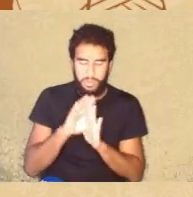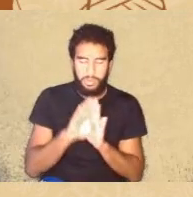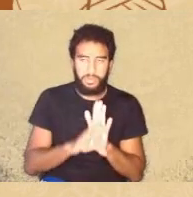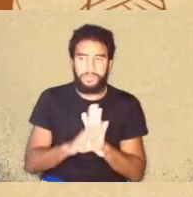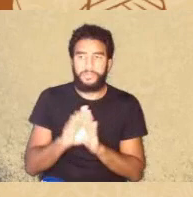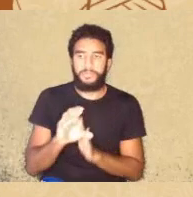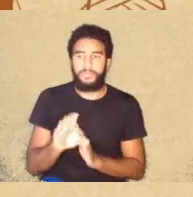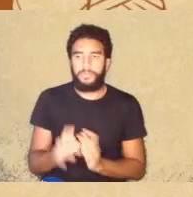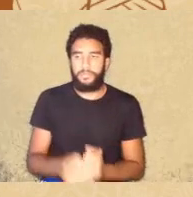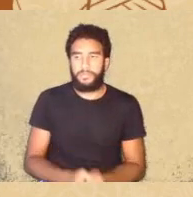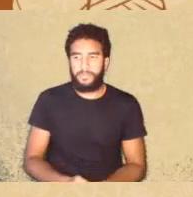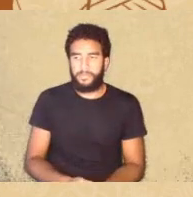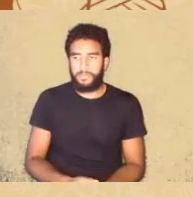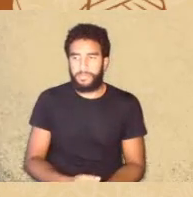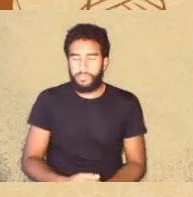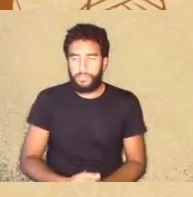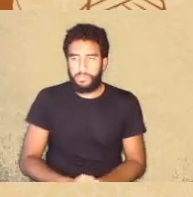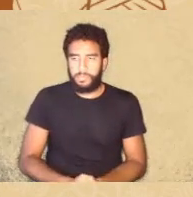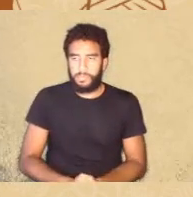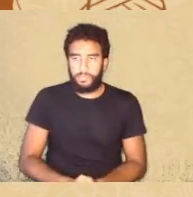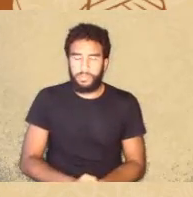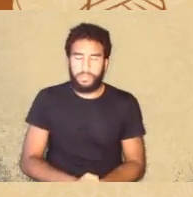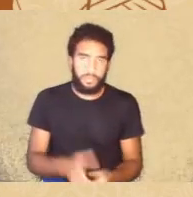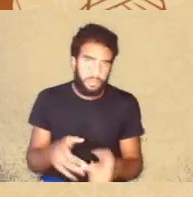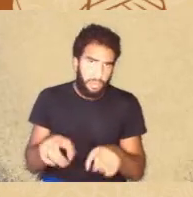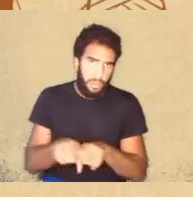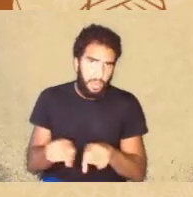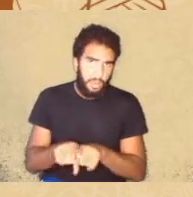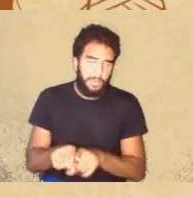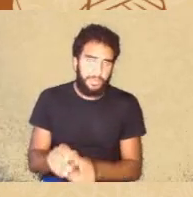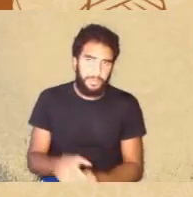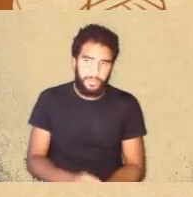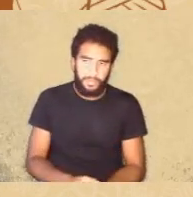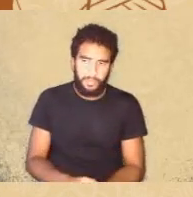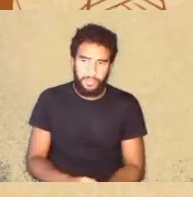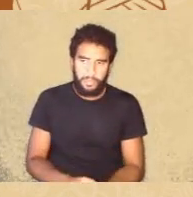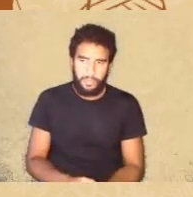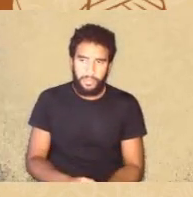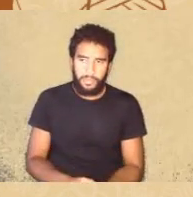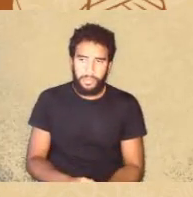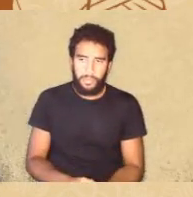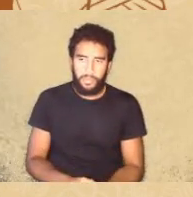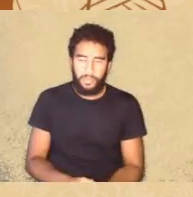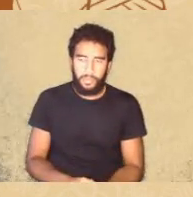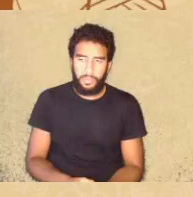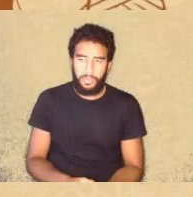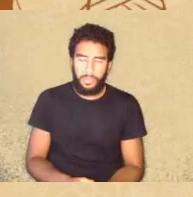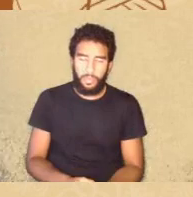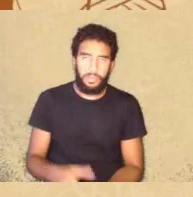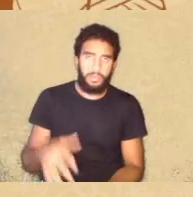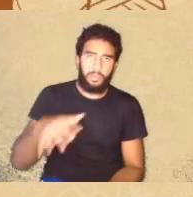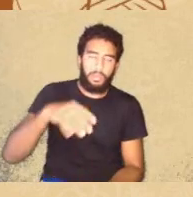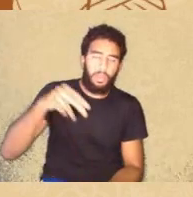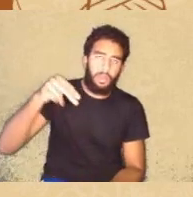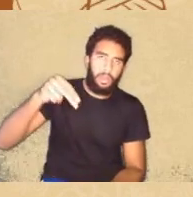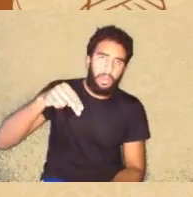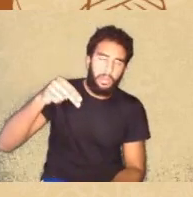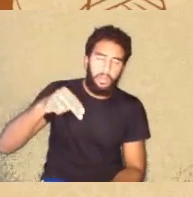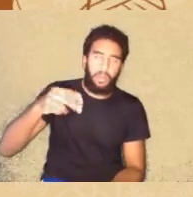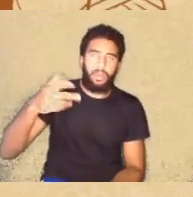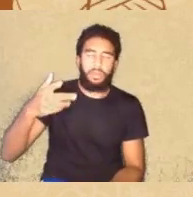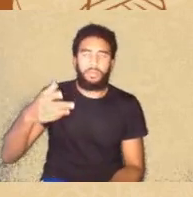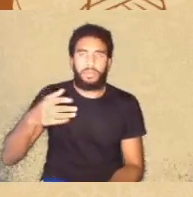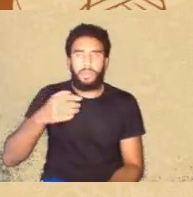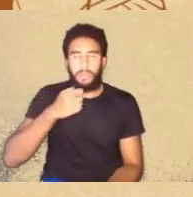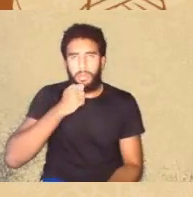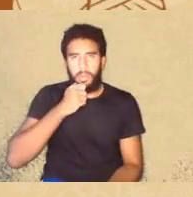conteúdos, que a própria produção midiática, de telenovela, de